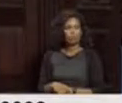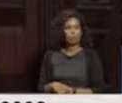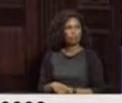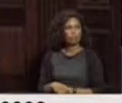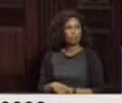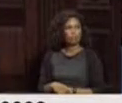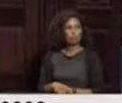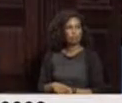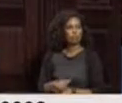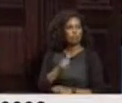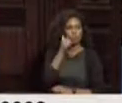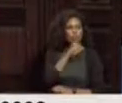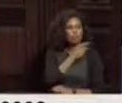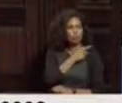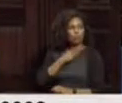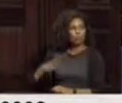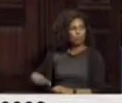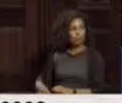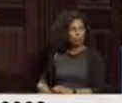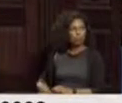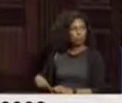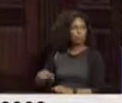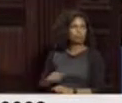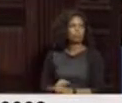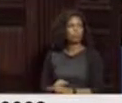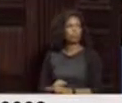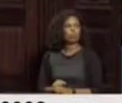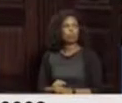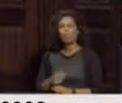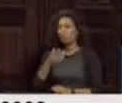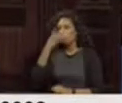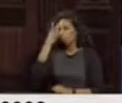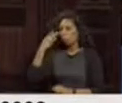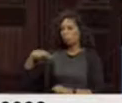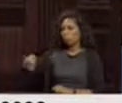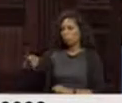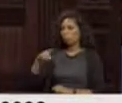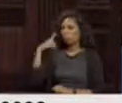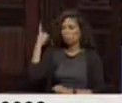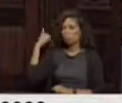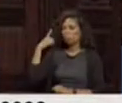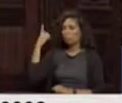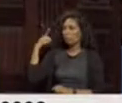Senhora Presidente, senhora e senhores deputados.